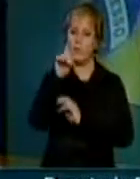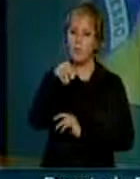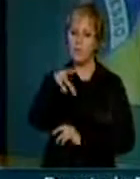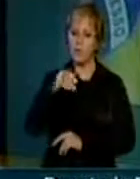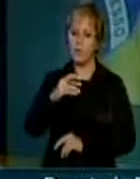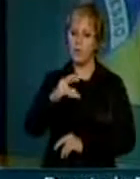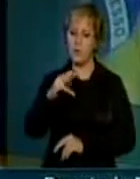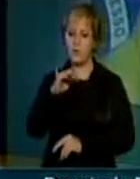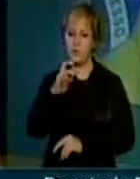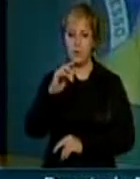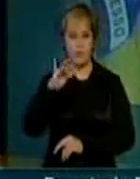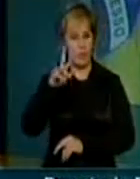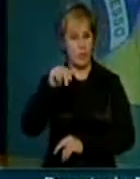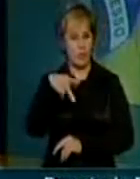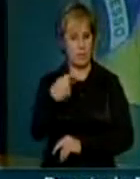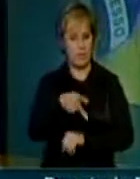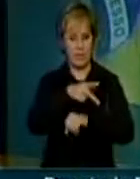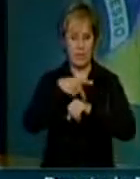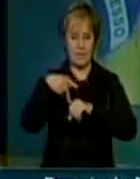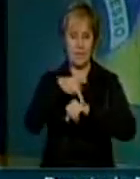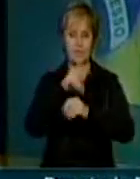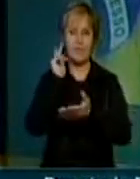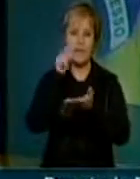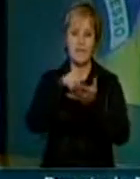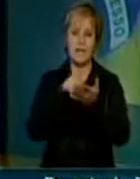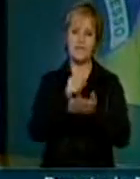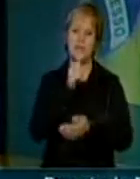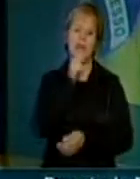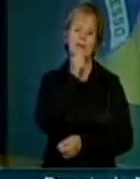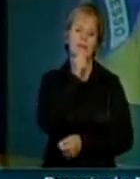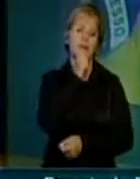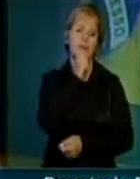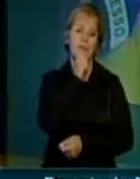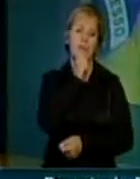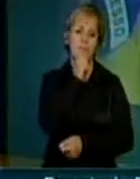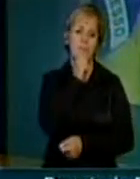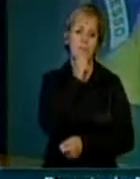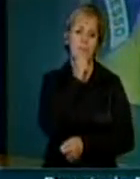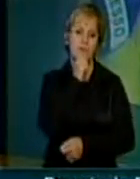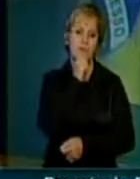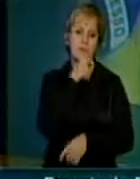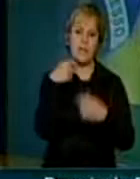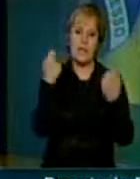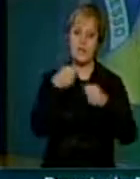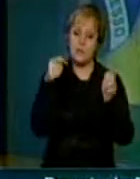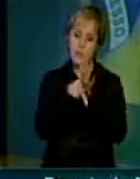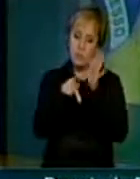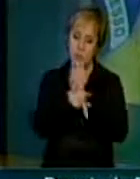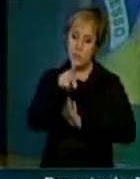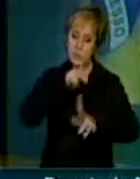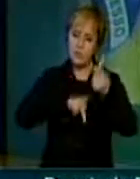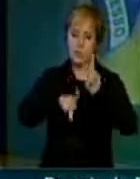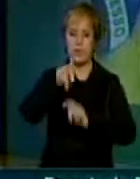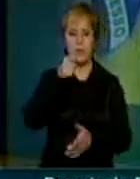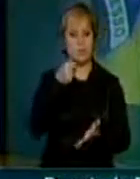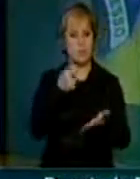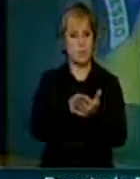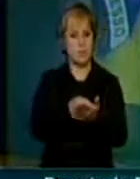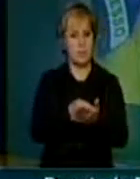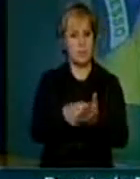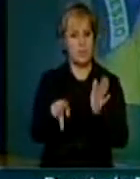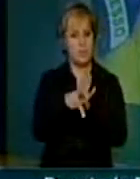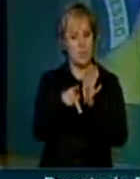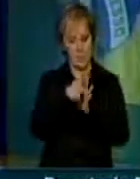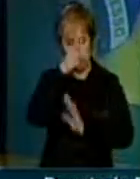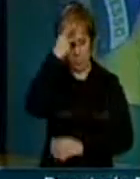se instalou neste país com a necessidade que o povo exige e que a